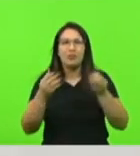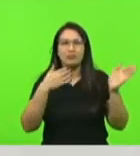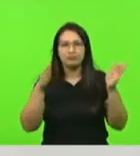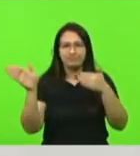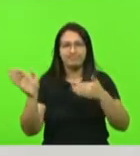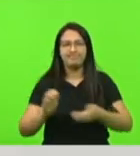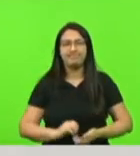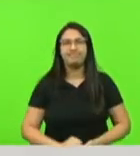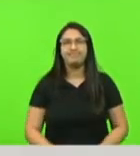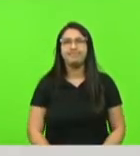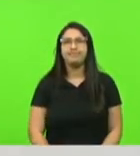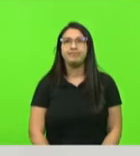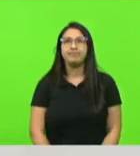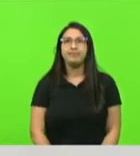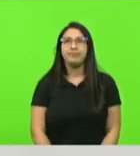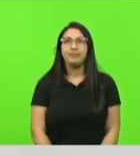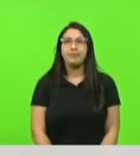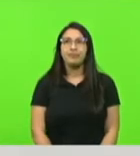favor.